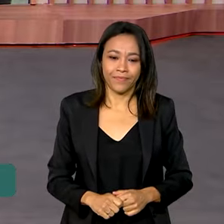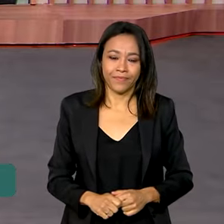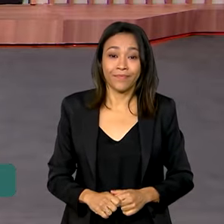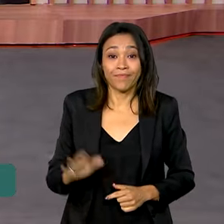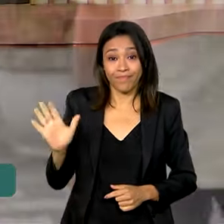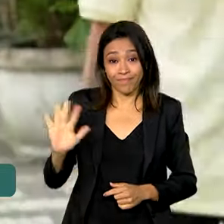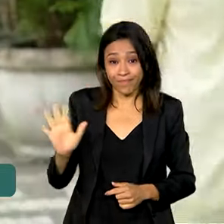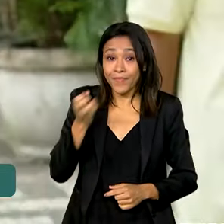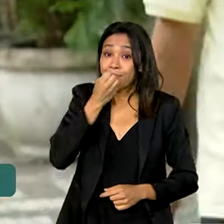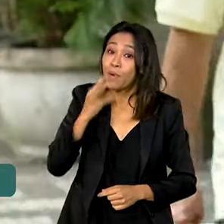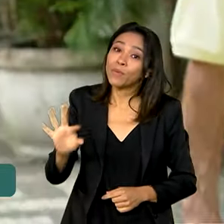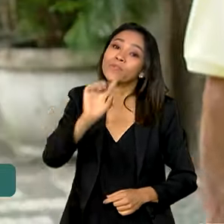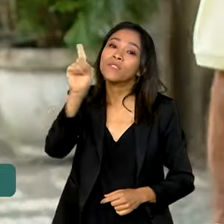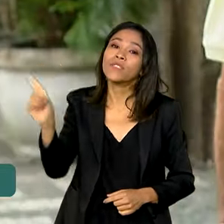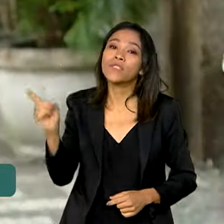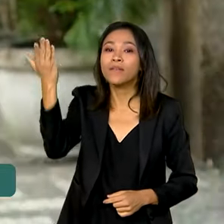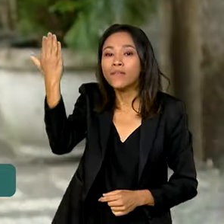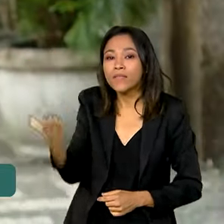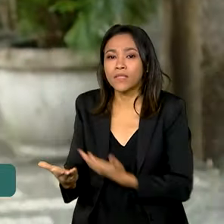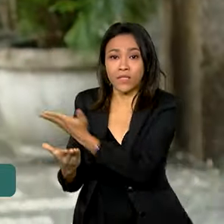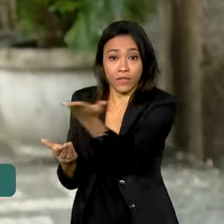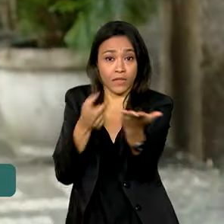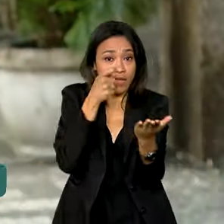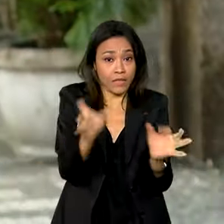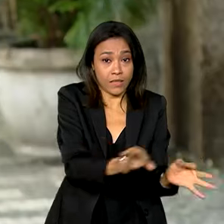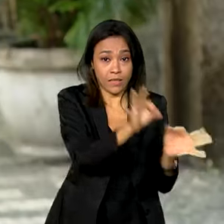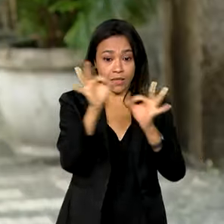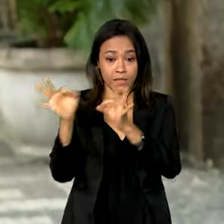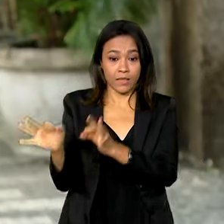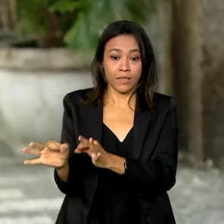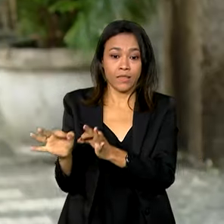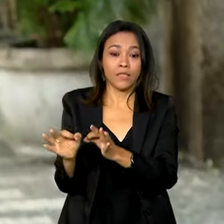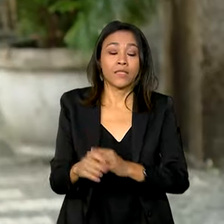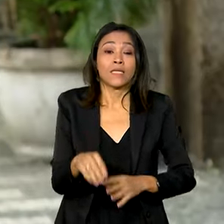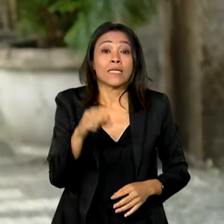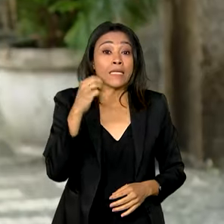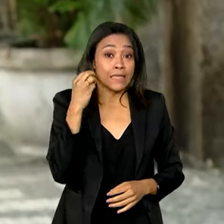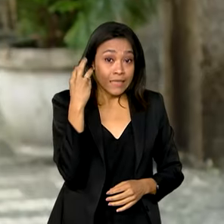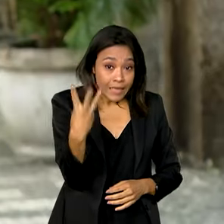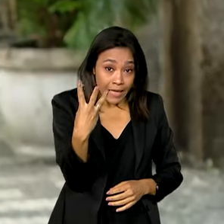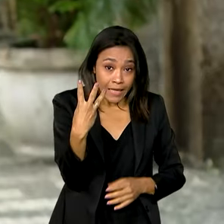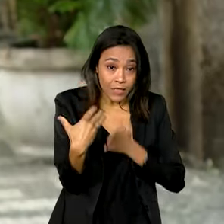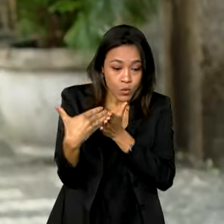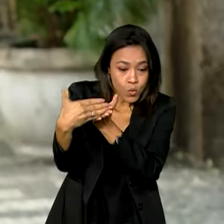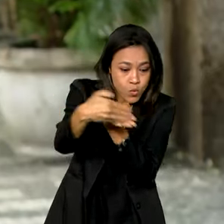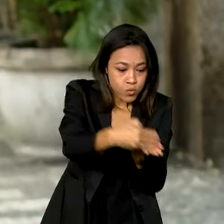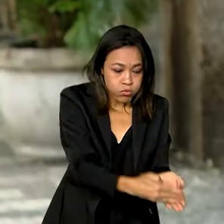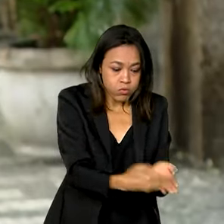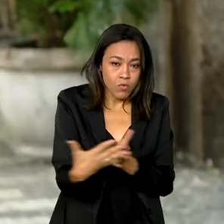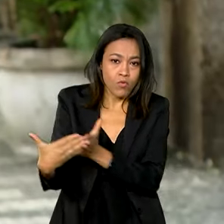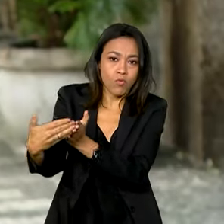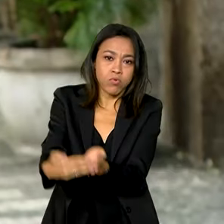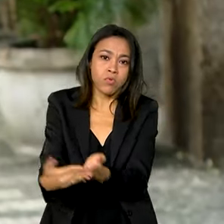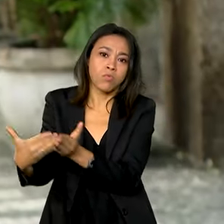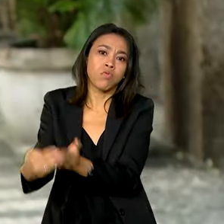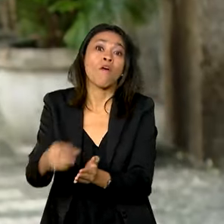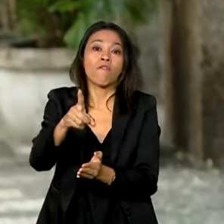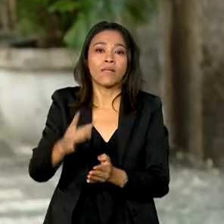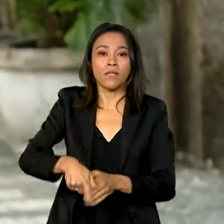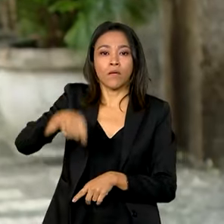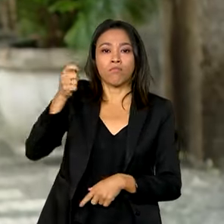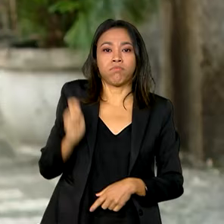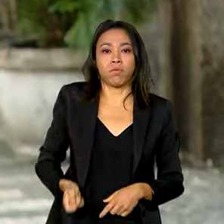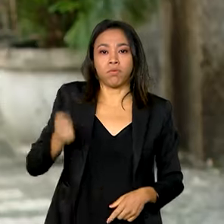Oi, Vanessa, bom dia para você e para todos que nos acompanham. Três terminais portuários serão leiloados no dia 18